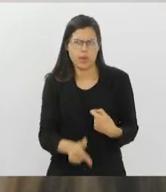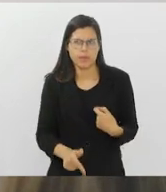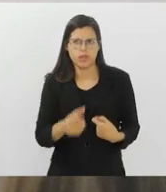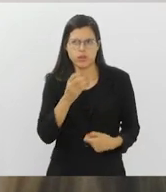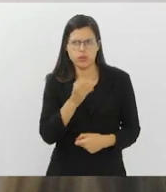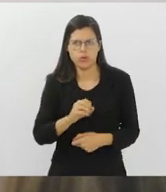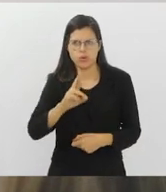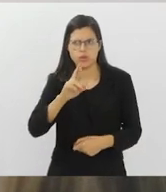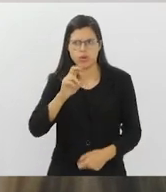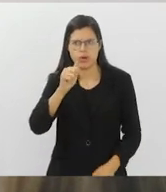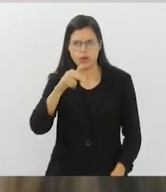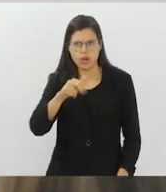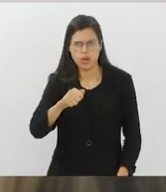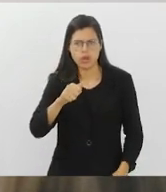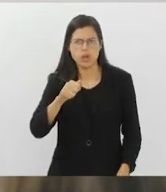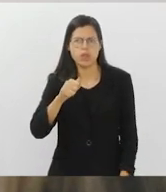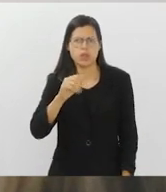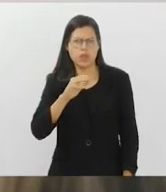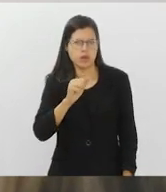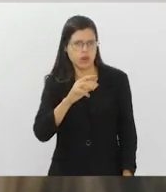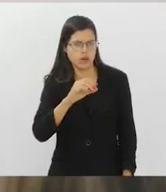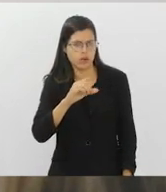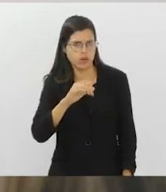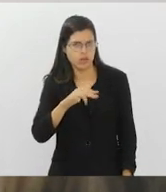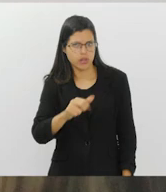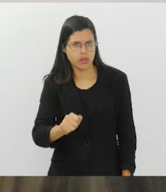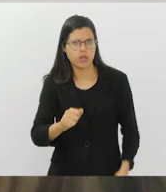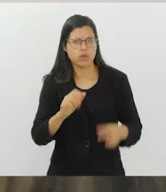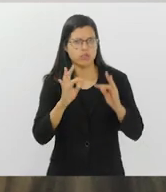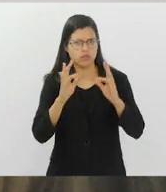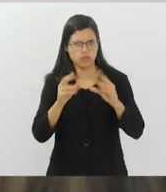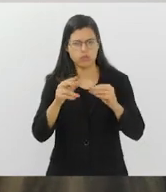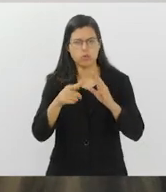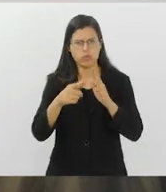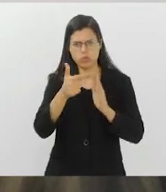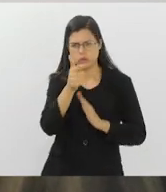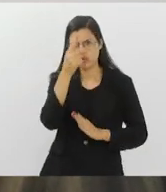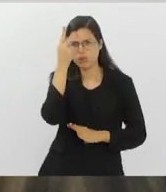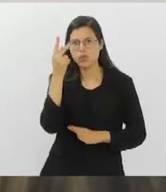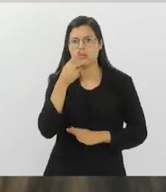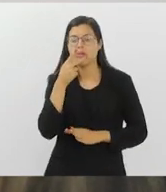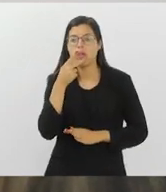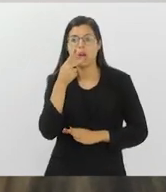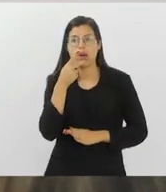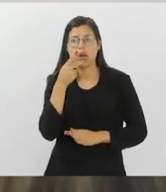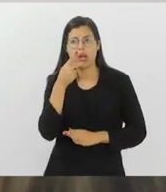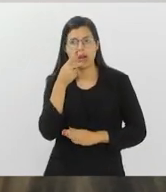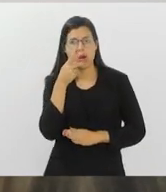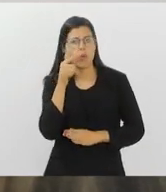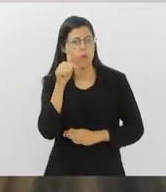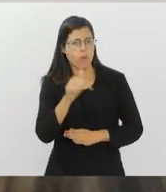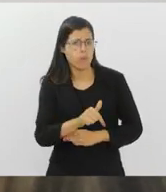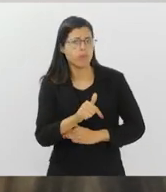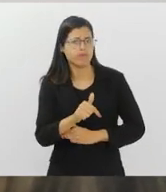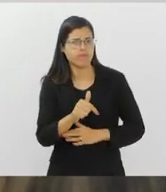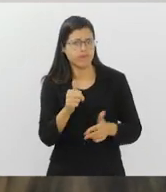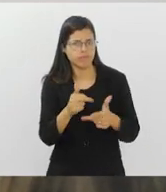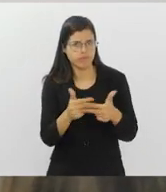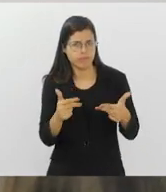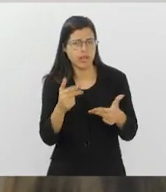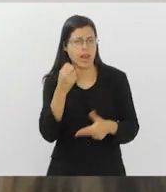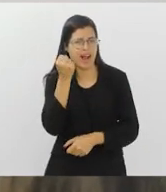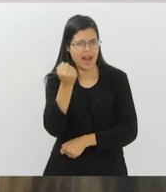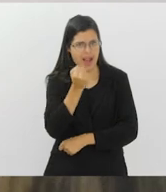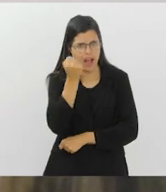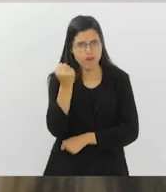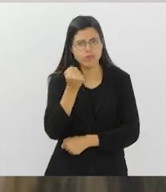Ana Carolina, mas por todas as pessoas que falaram, essa é uma questão que agrava o